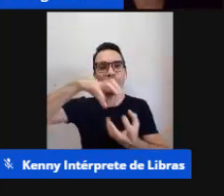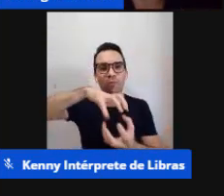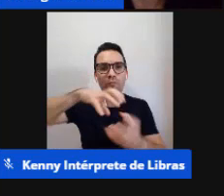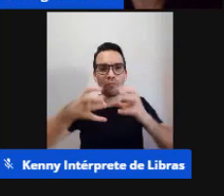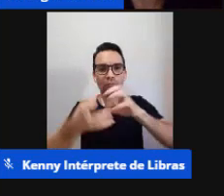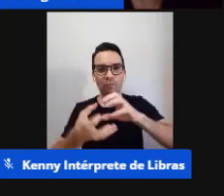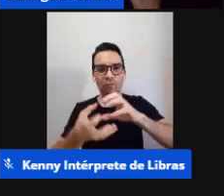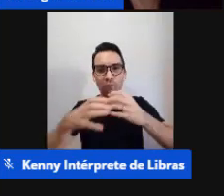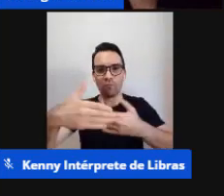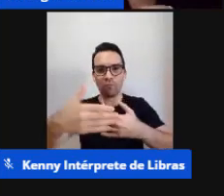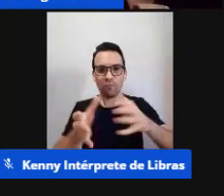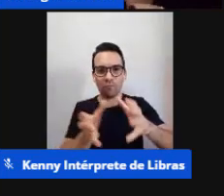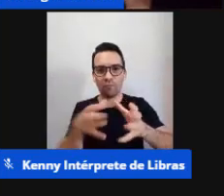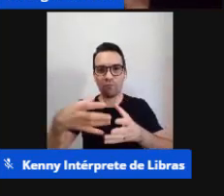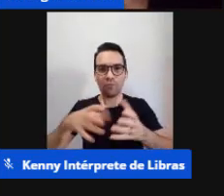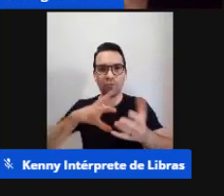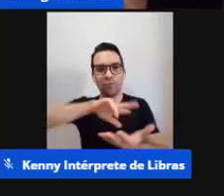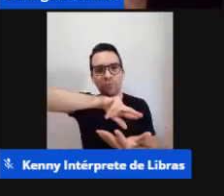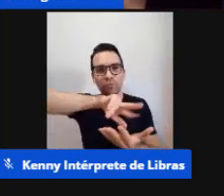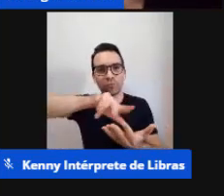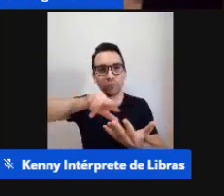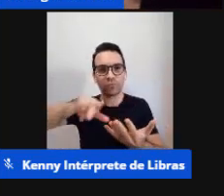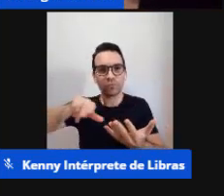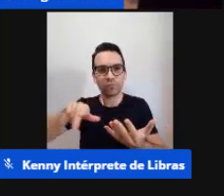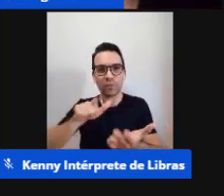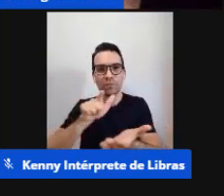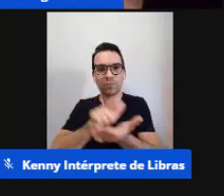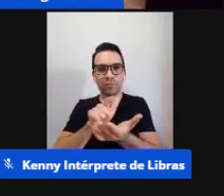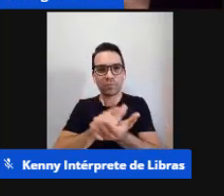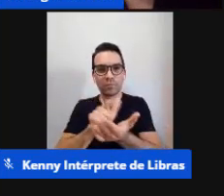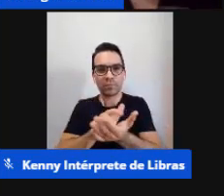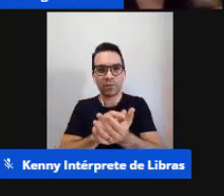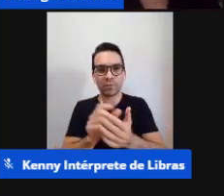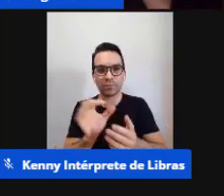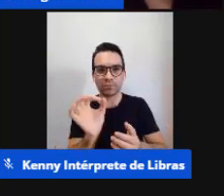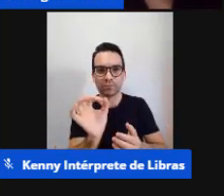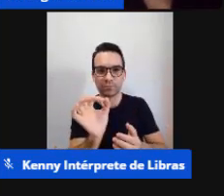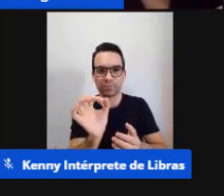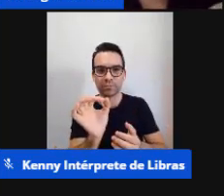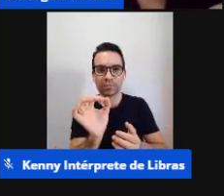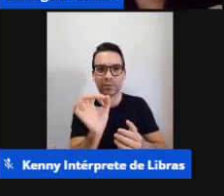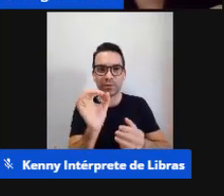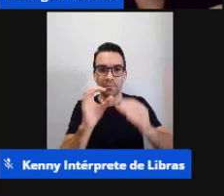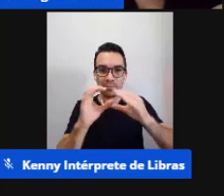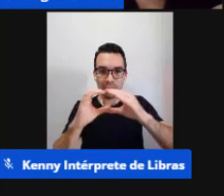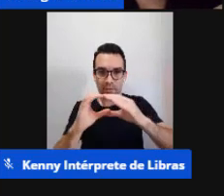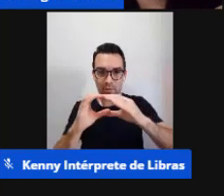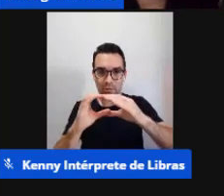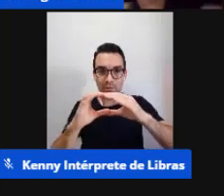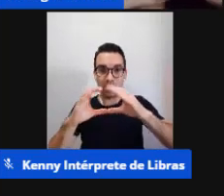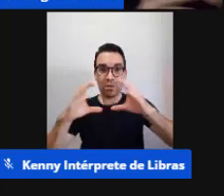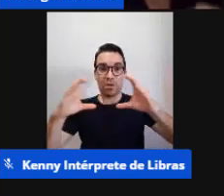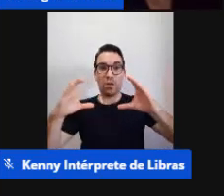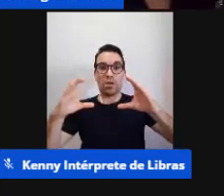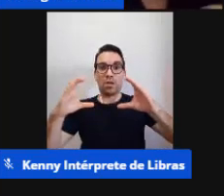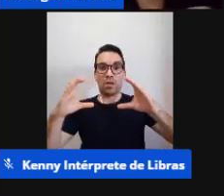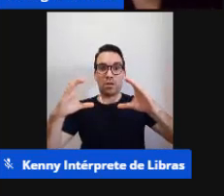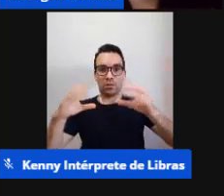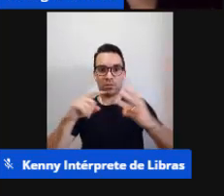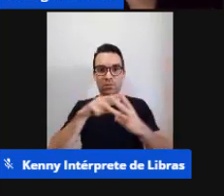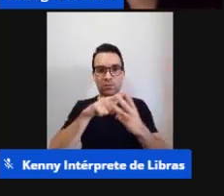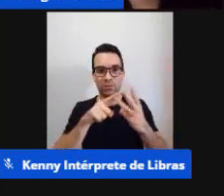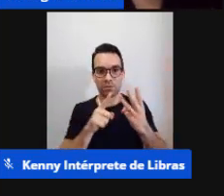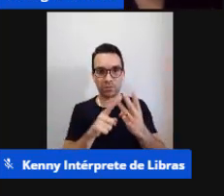papel pequena, bolinha de papel média e bolinha de papel grande. Eu quero que esse aluno tenha diferentes